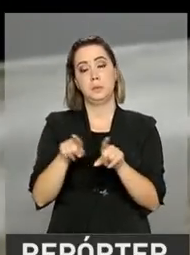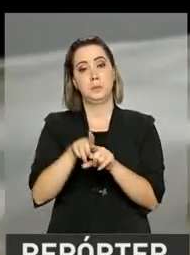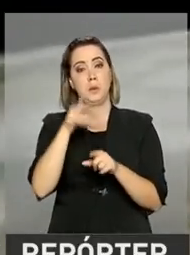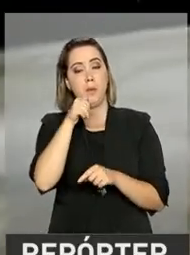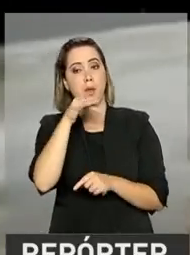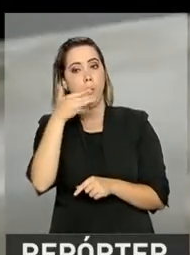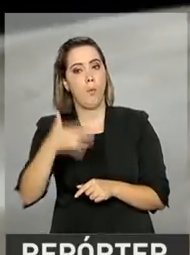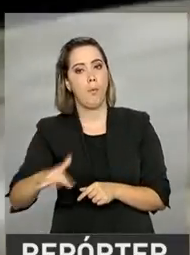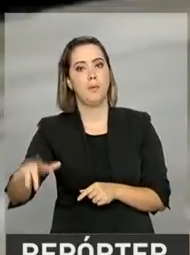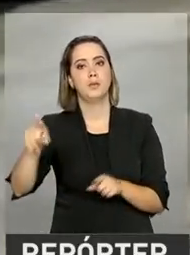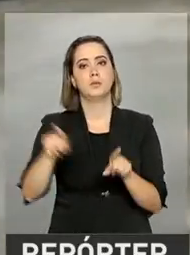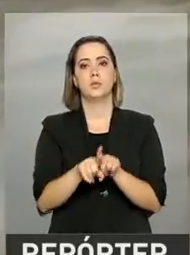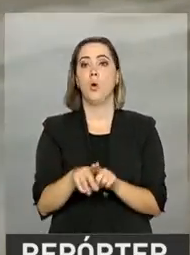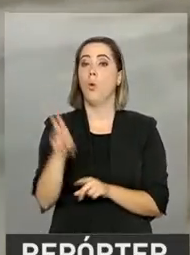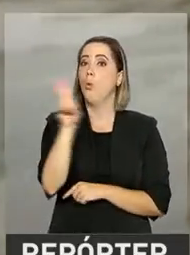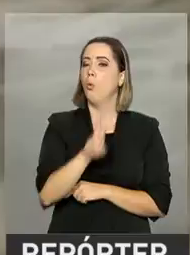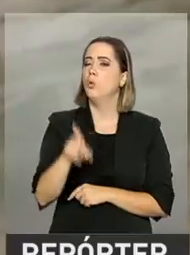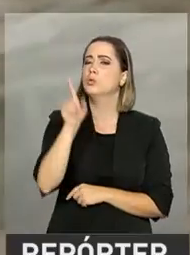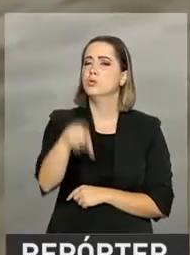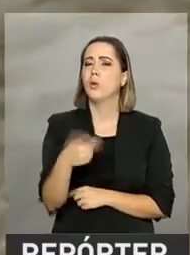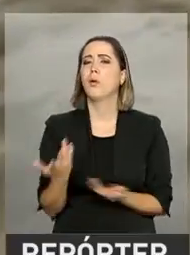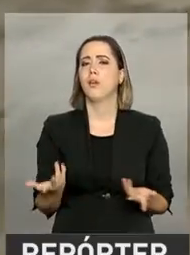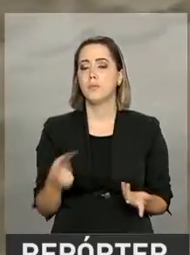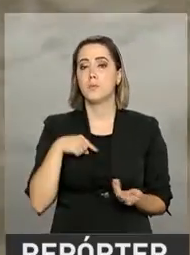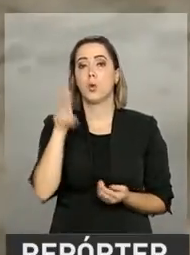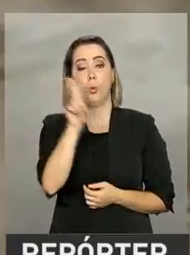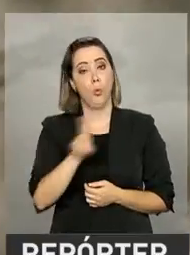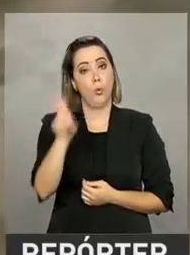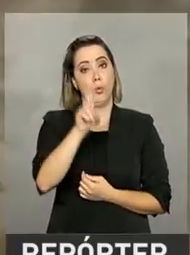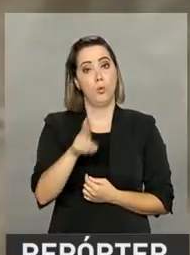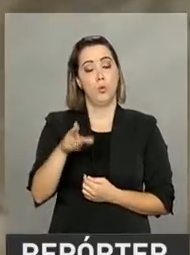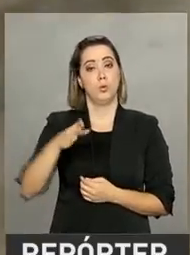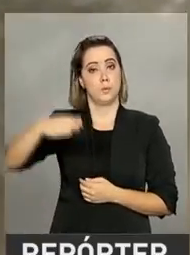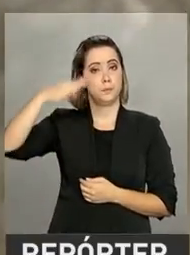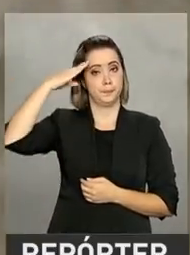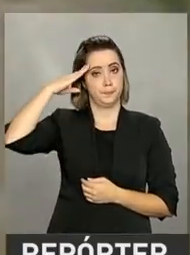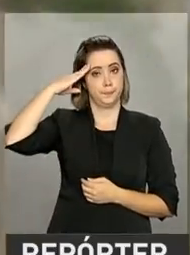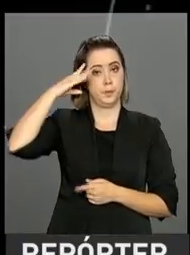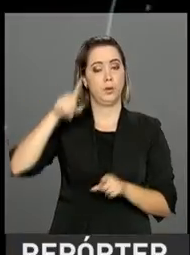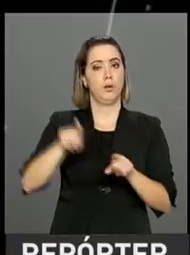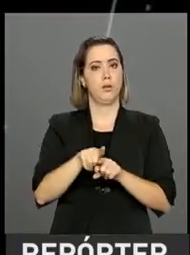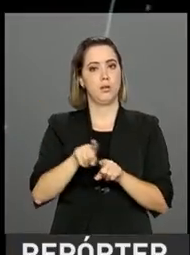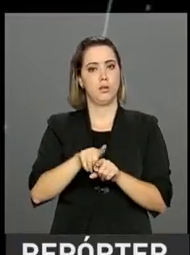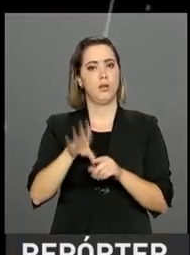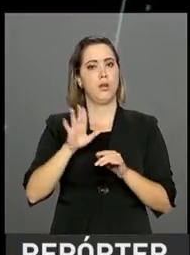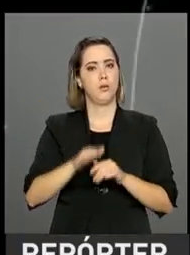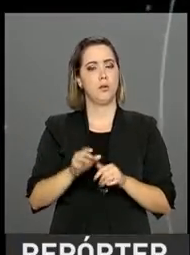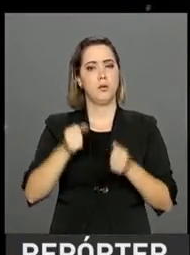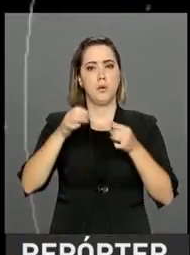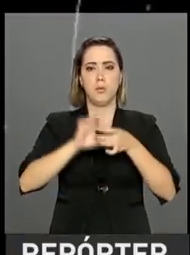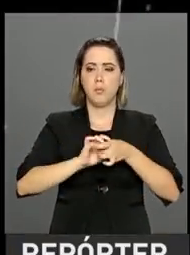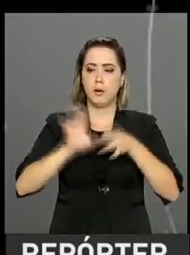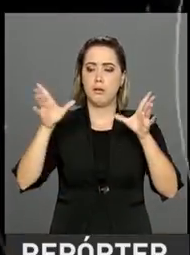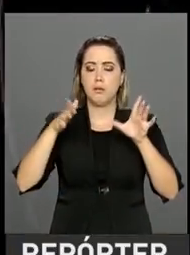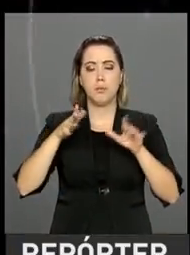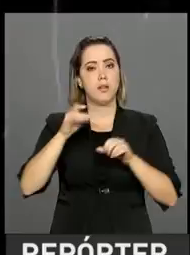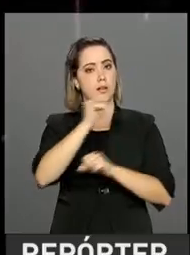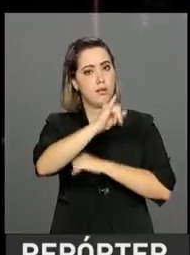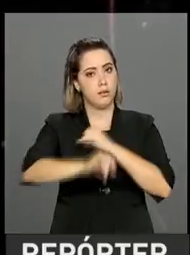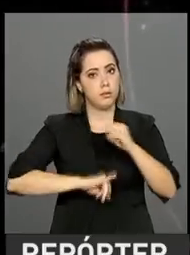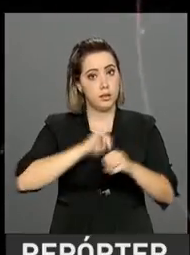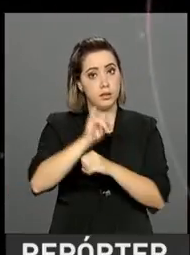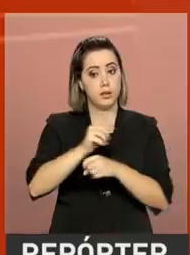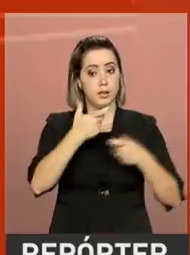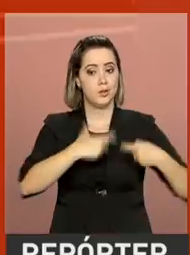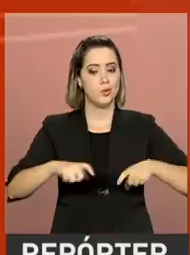brasil terá uso civil e militar o equipamento deve ampliar a oferta de banda larga em todo o território nacional principalmente em regiões remotas